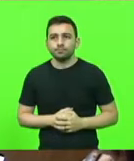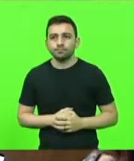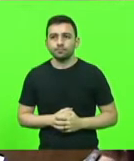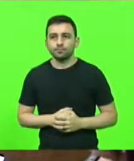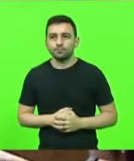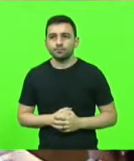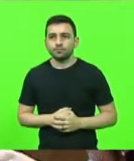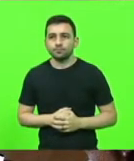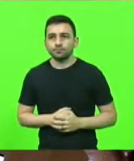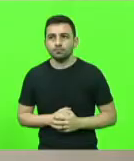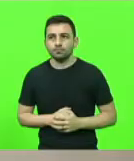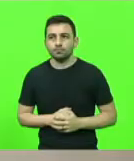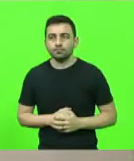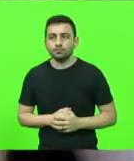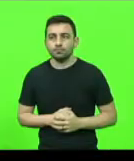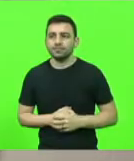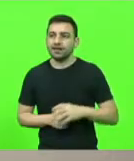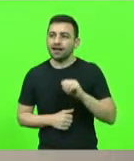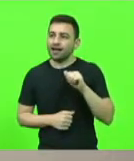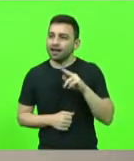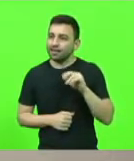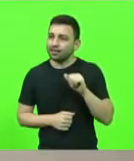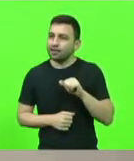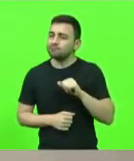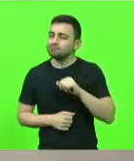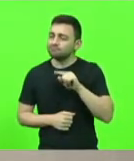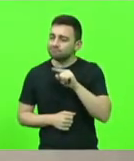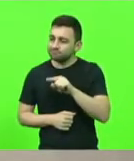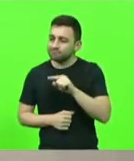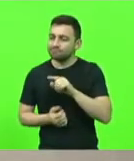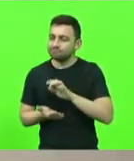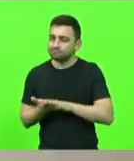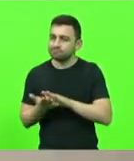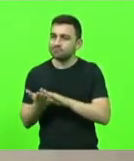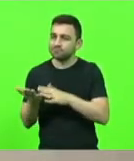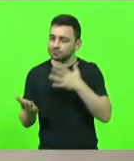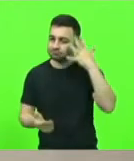e a gente que agradece Ana parabéns pelo pronunciamento